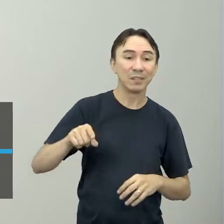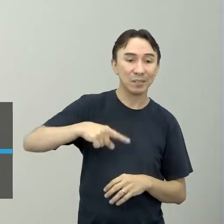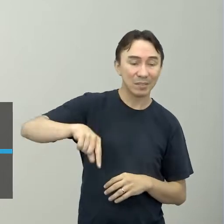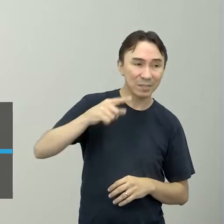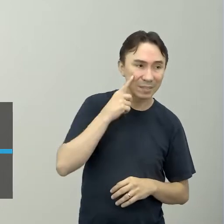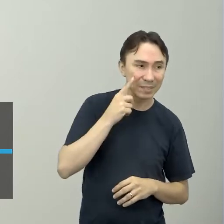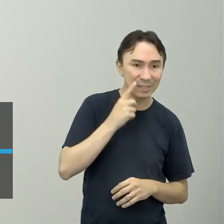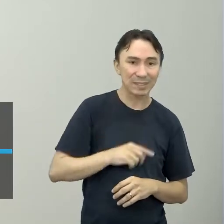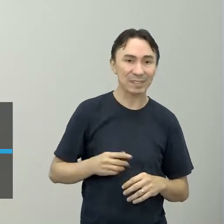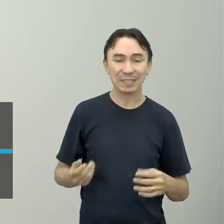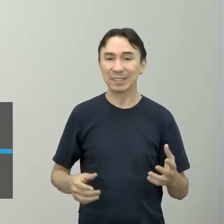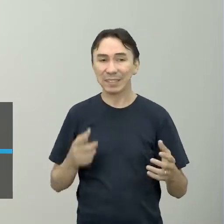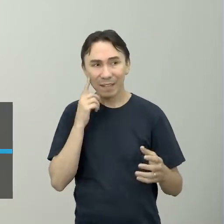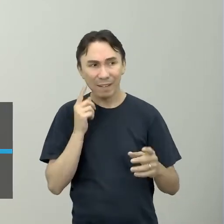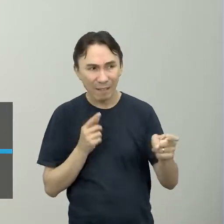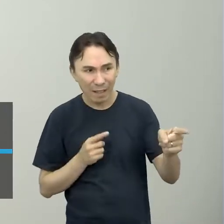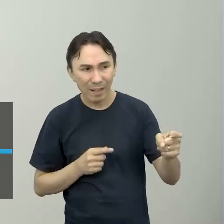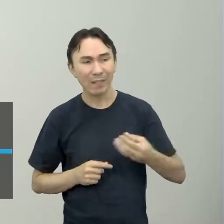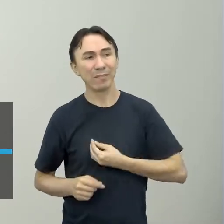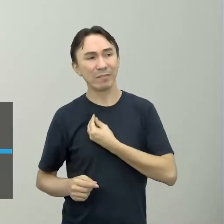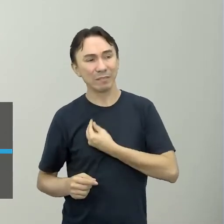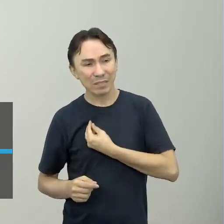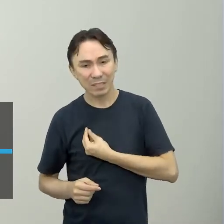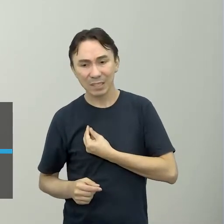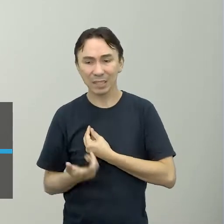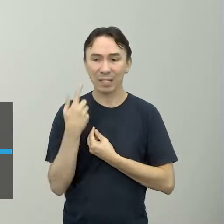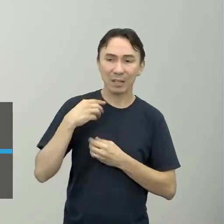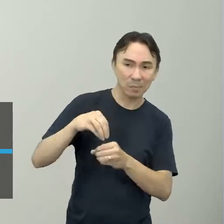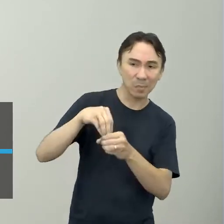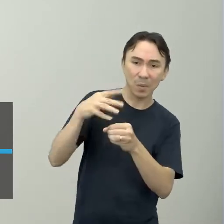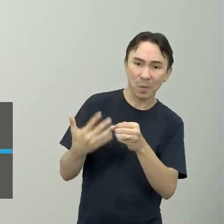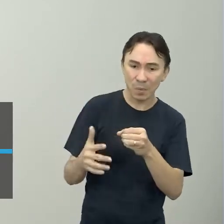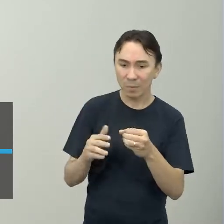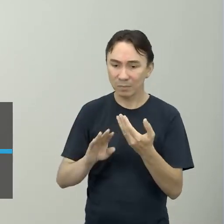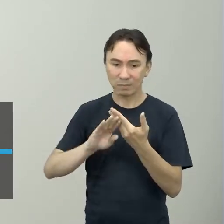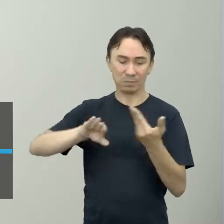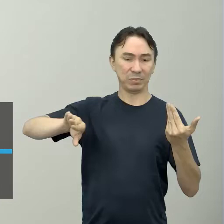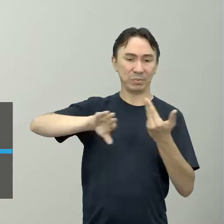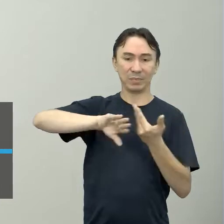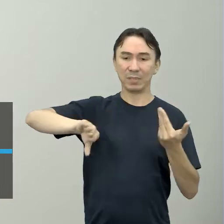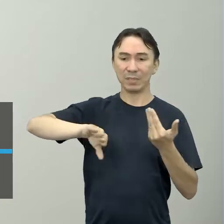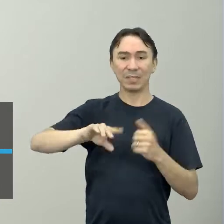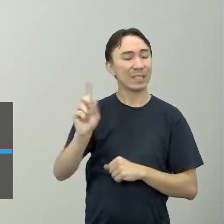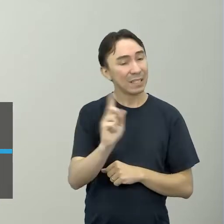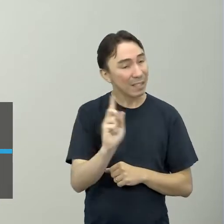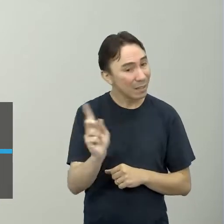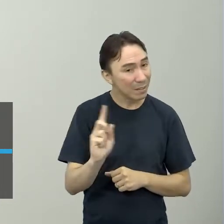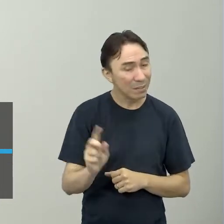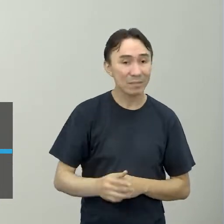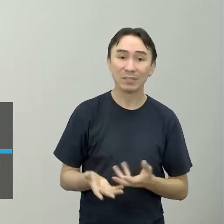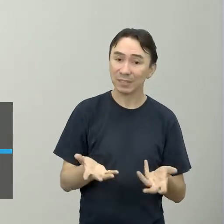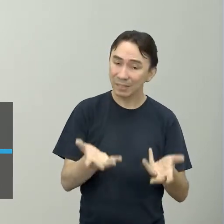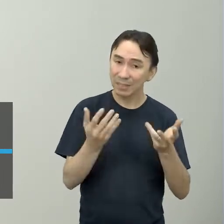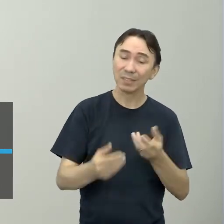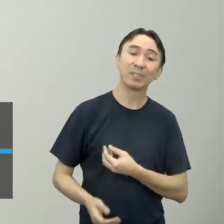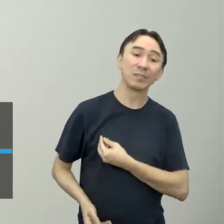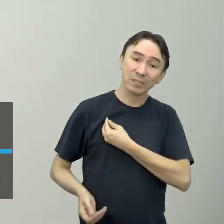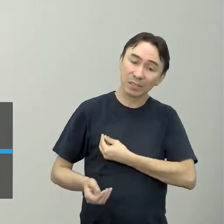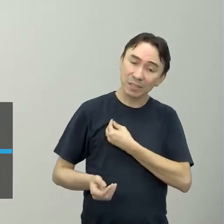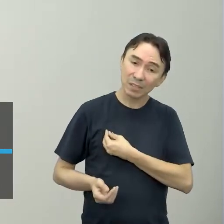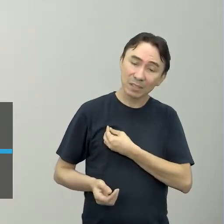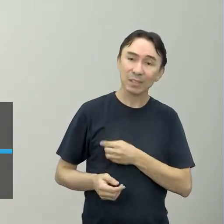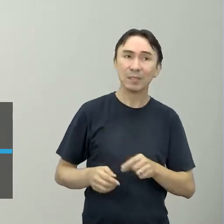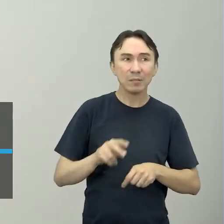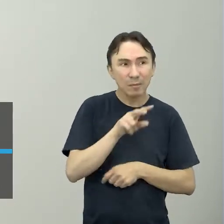do conteúdo com a realidade. A ideia aqui é que não, é que cada vez mais você possa sair, você possa viver a sua vida e começar